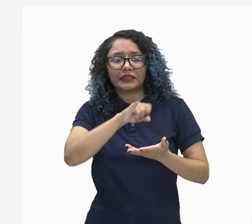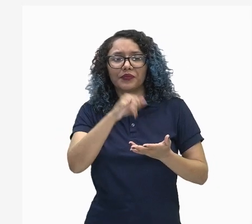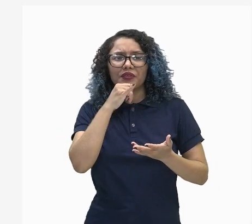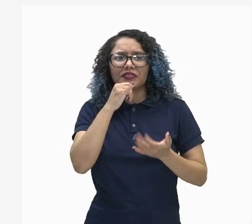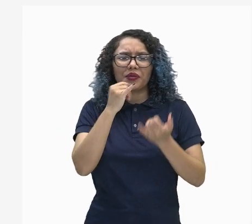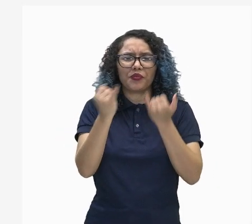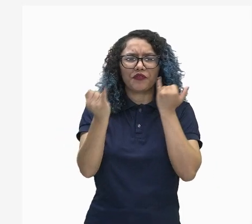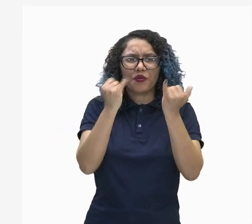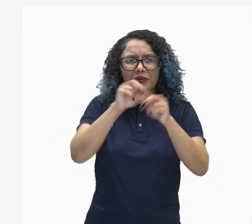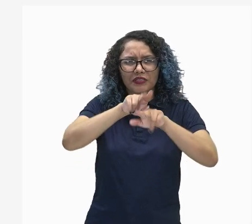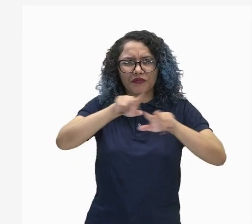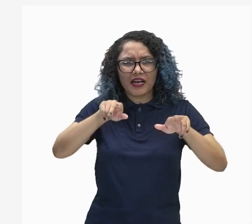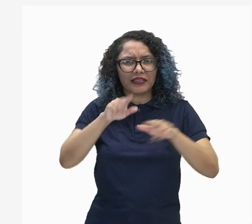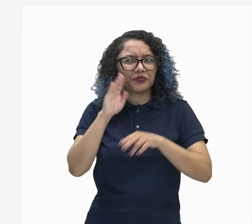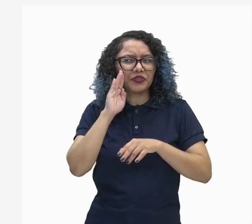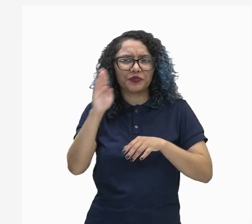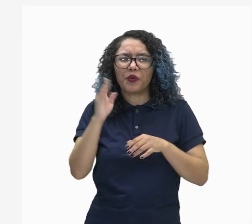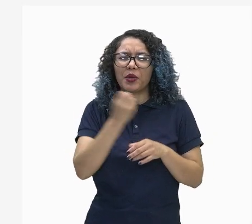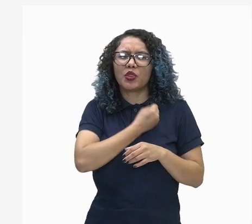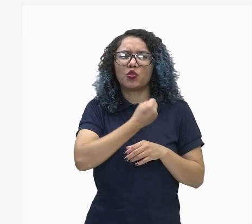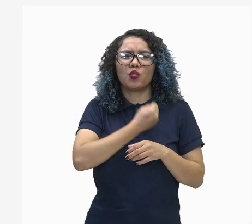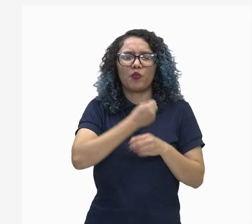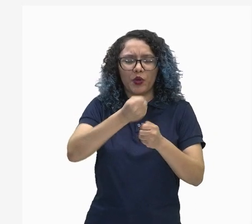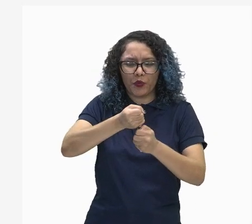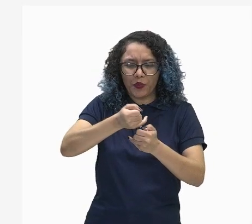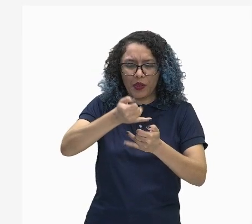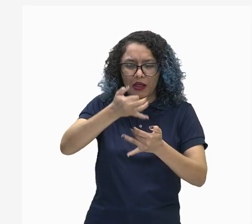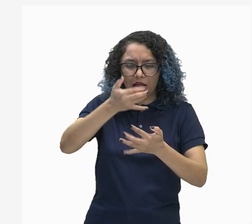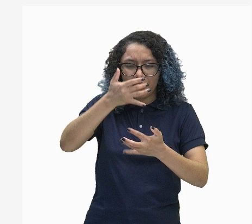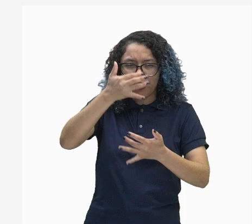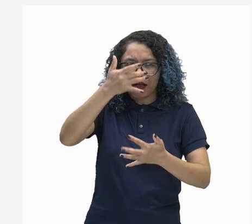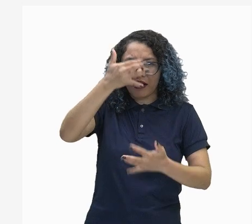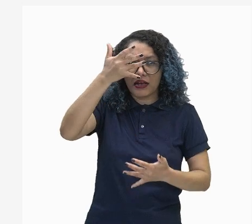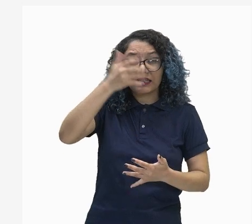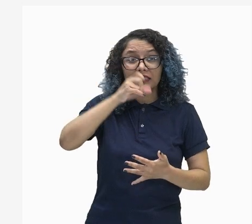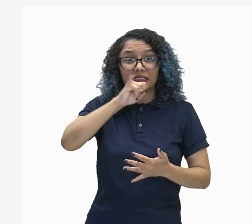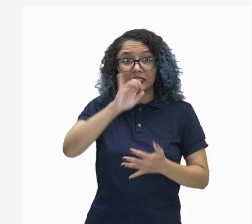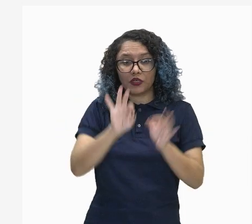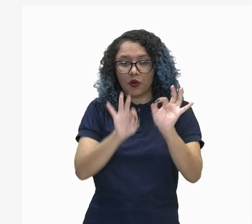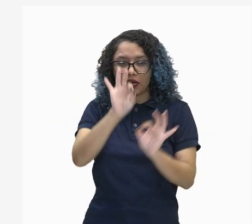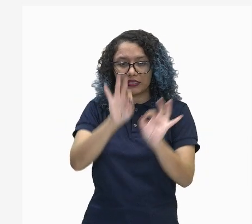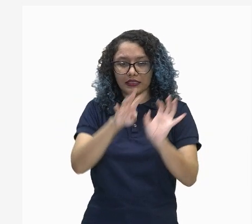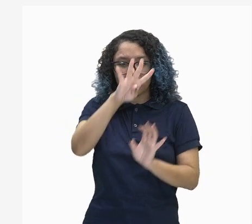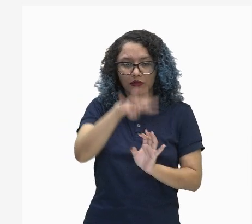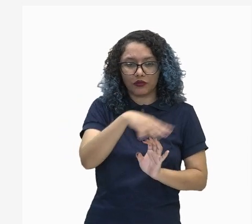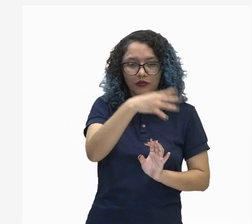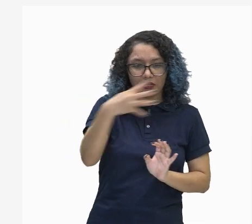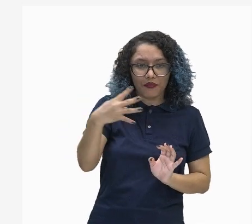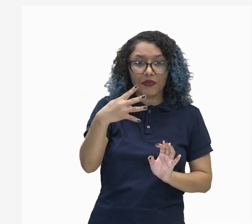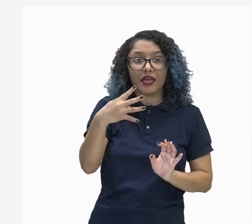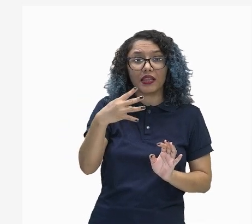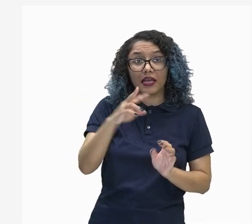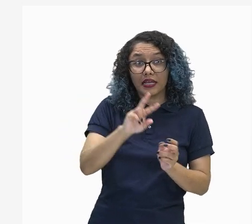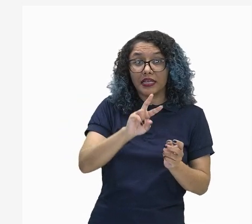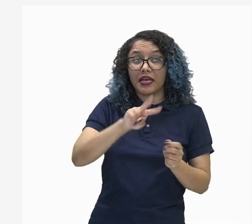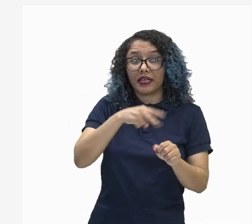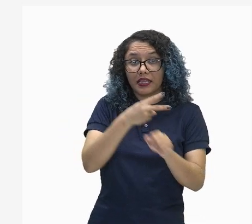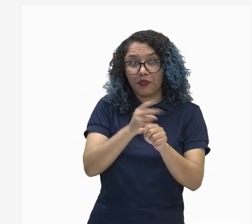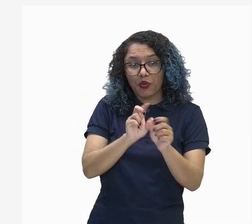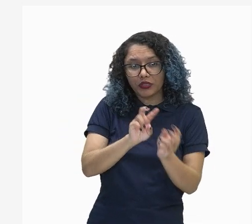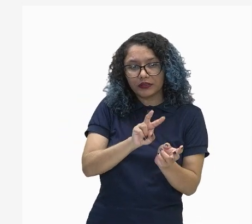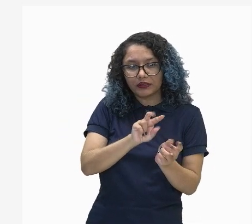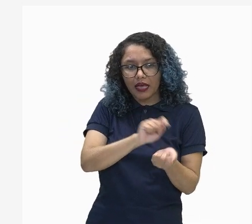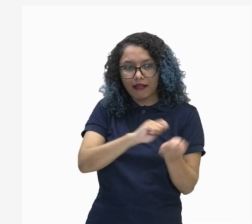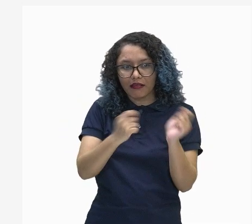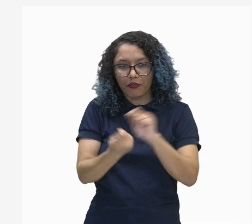dados, principalmente numéricos, então, quando eles estão apresentados em tabelas e, posteriormente, dessas tabelas, nós construímos